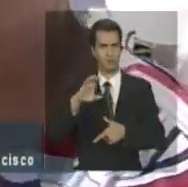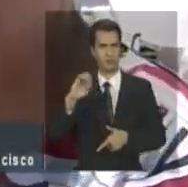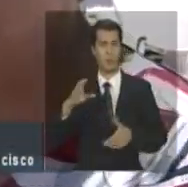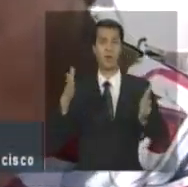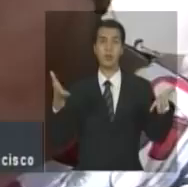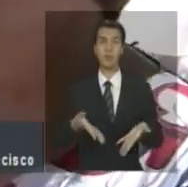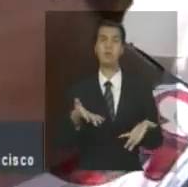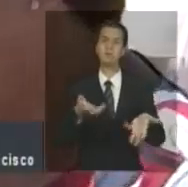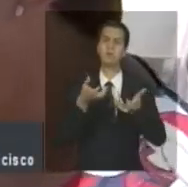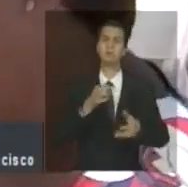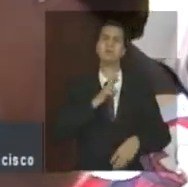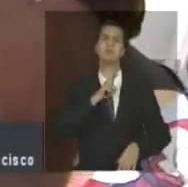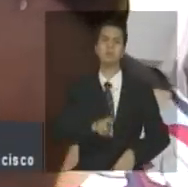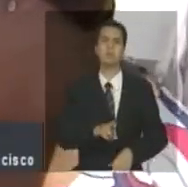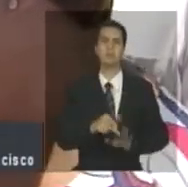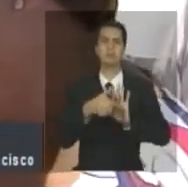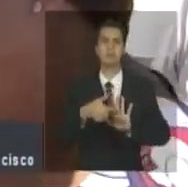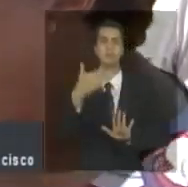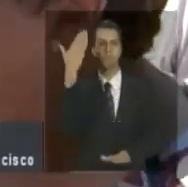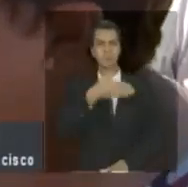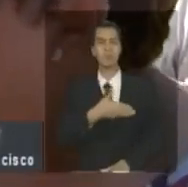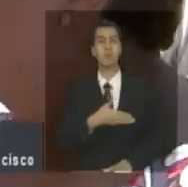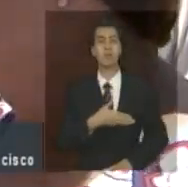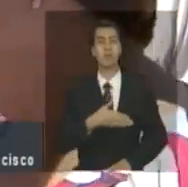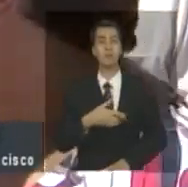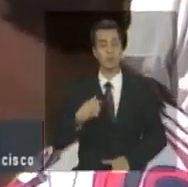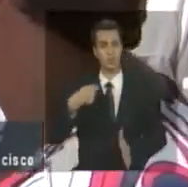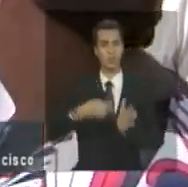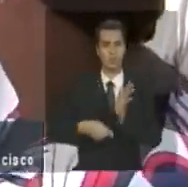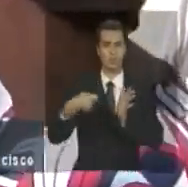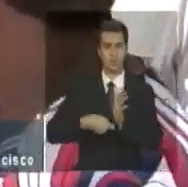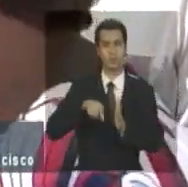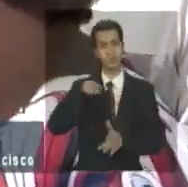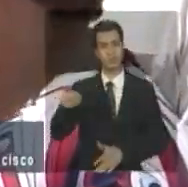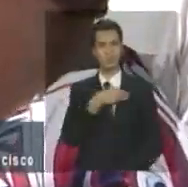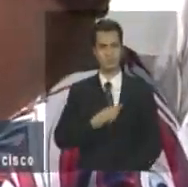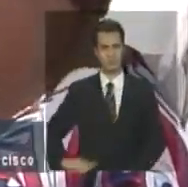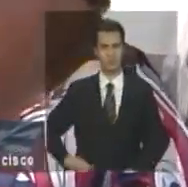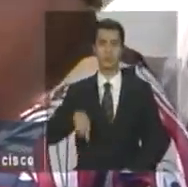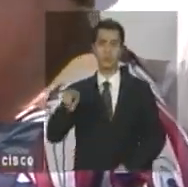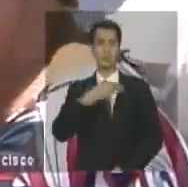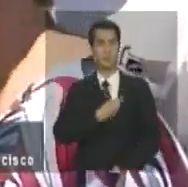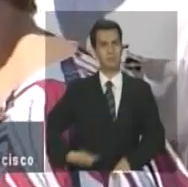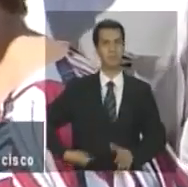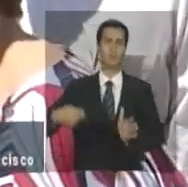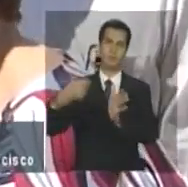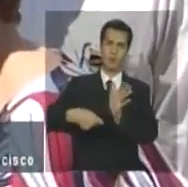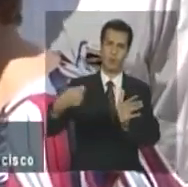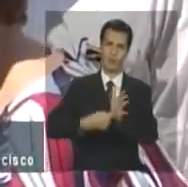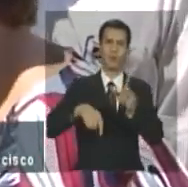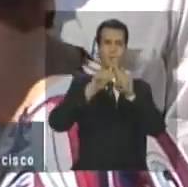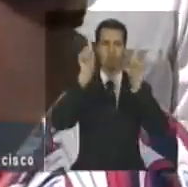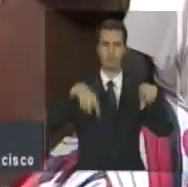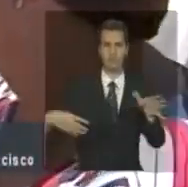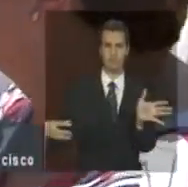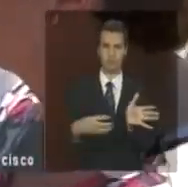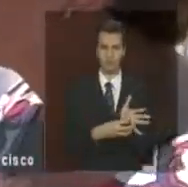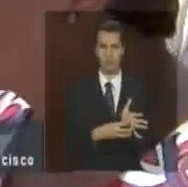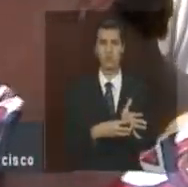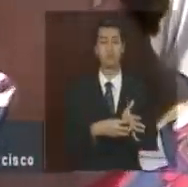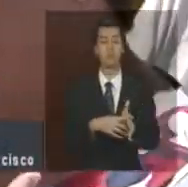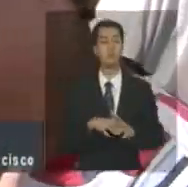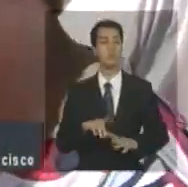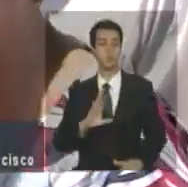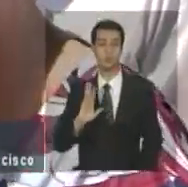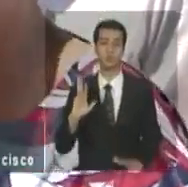queremos resultado. E isso será cobrado. Eu cobro do ministro, o ministro cobra dos todos os funcionários do Ministério da Integração e